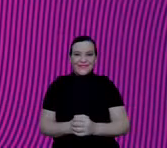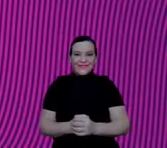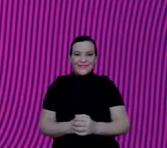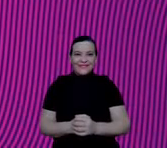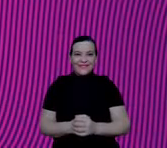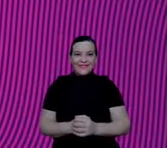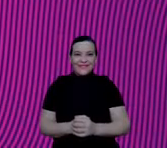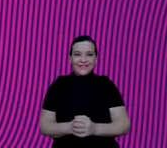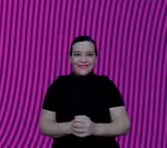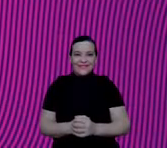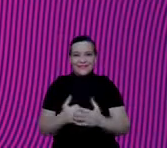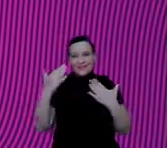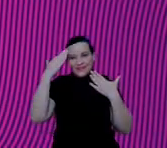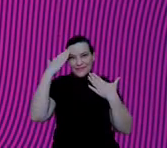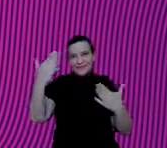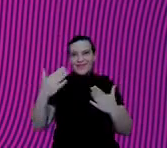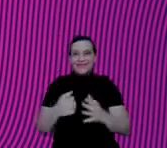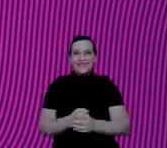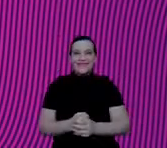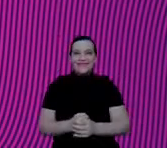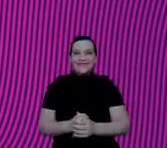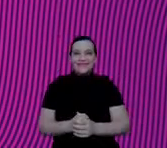Obrigada.